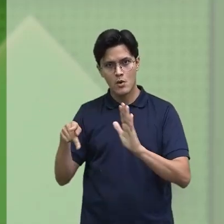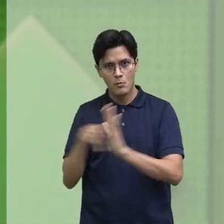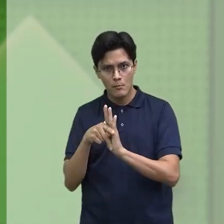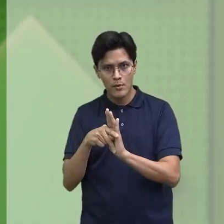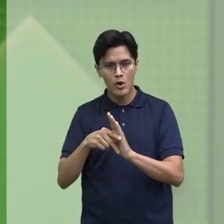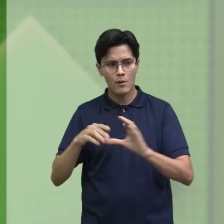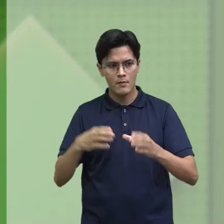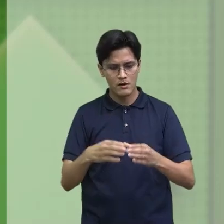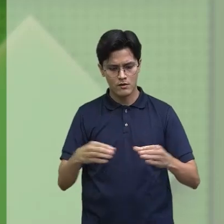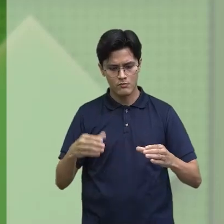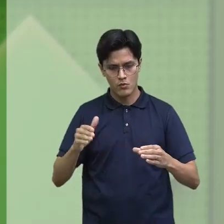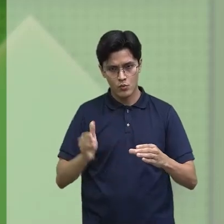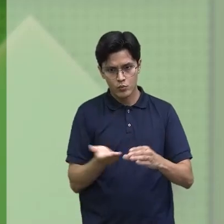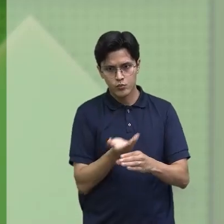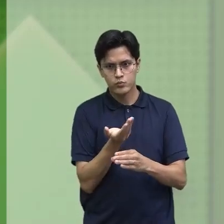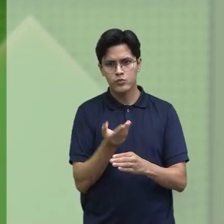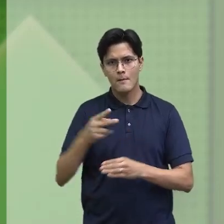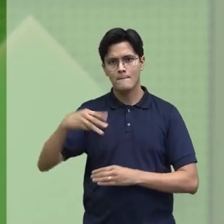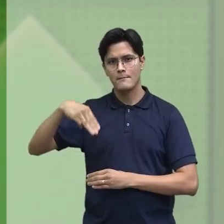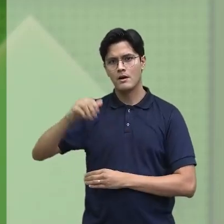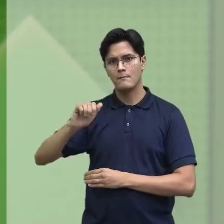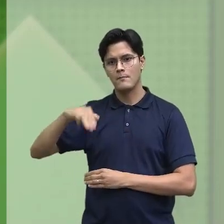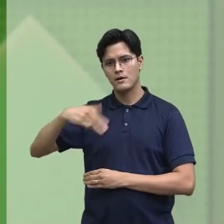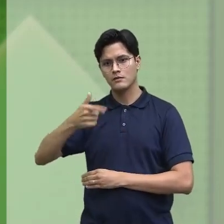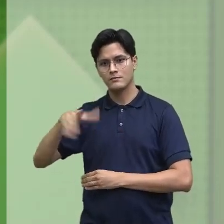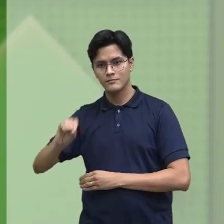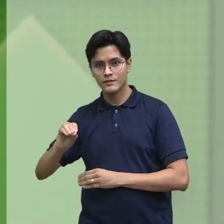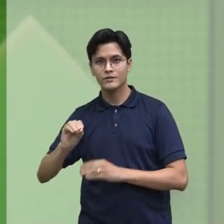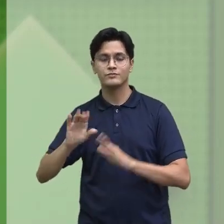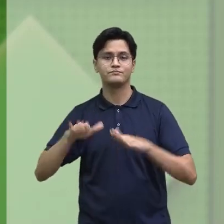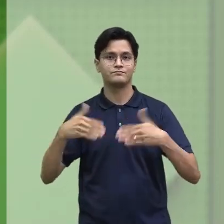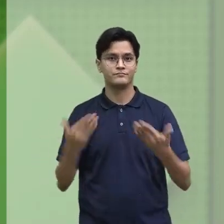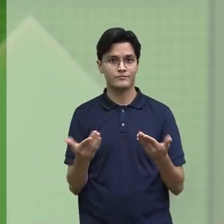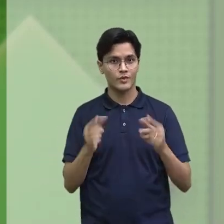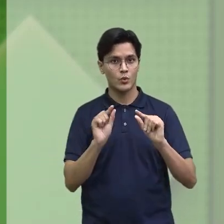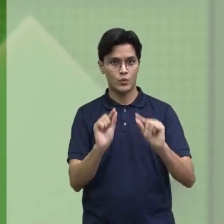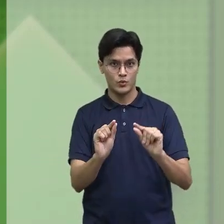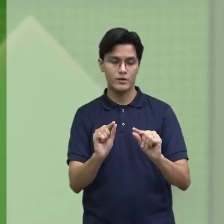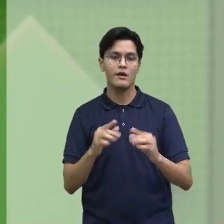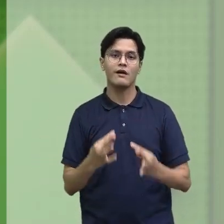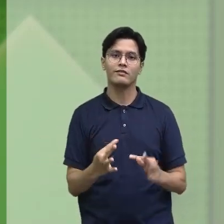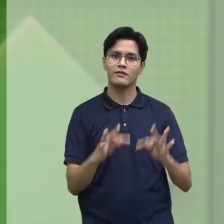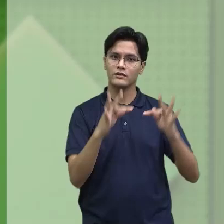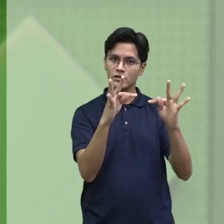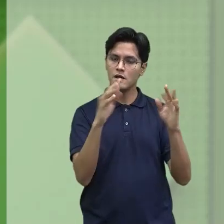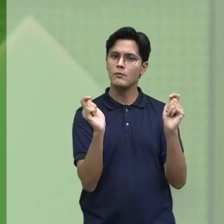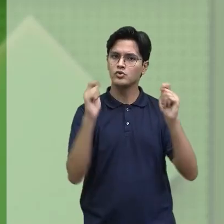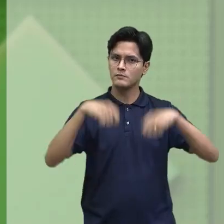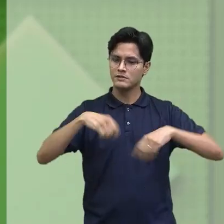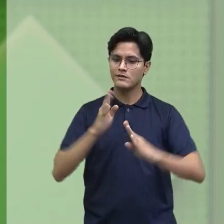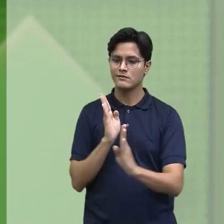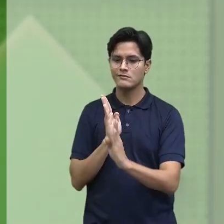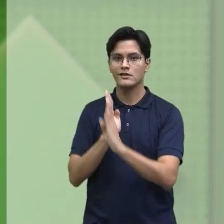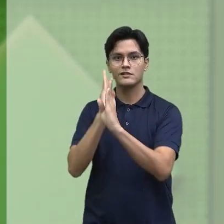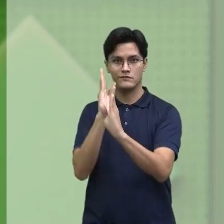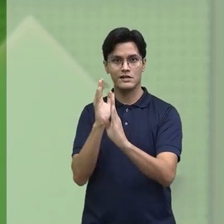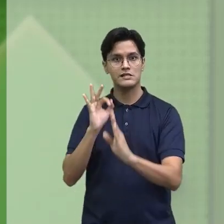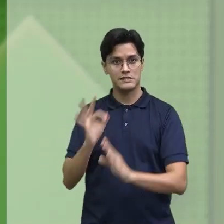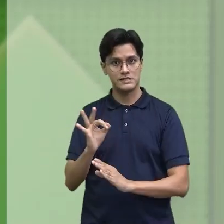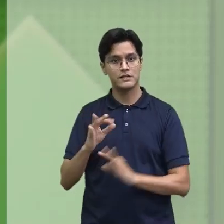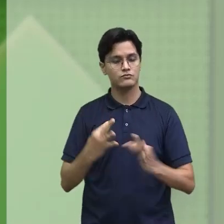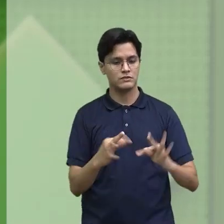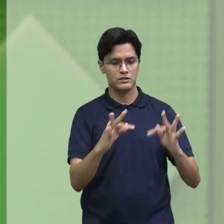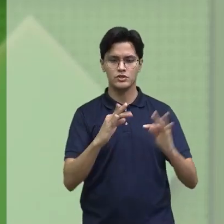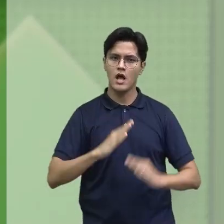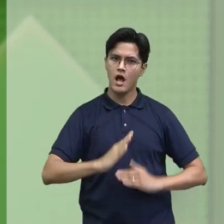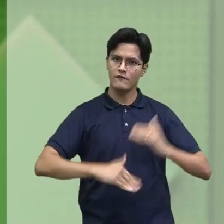o cheiro e até mesmo o sabor, talvez nós não identificaríamos. Mas essas tecnologias, né, elas têm avançado para